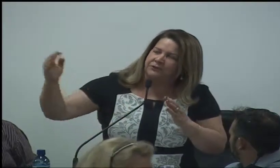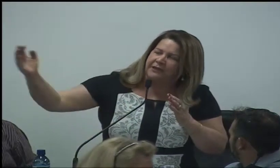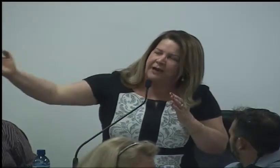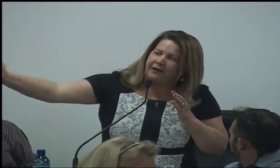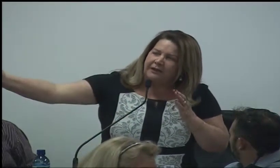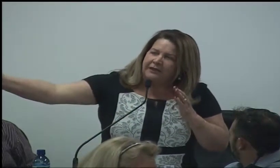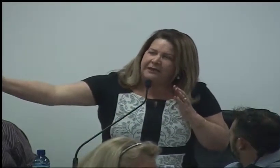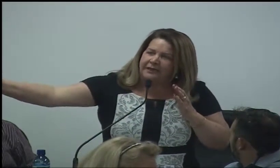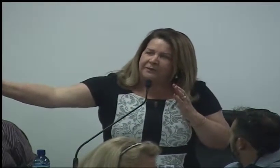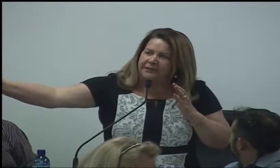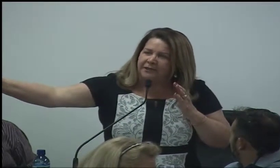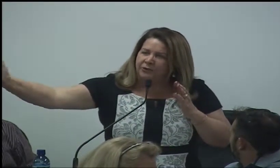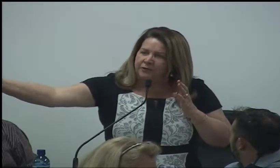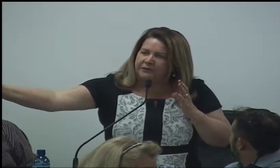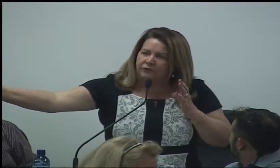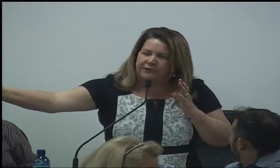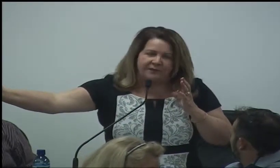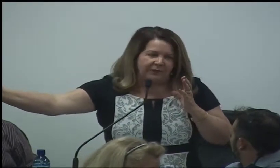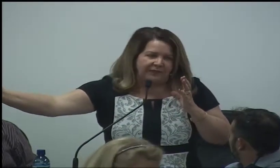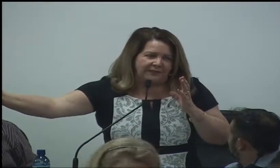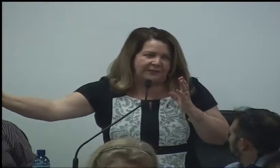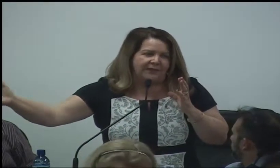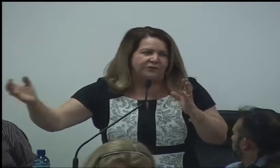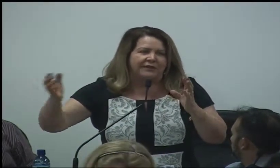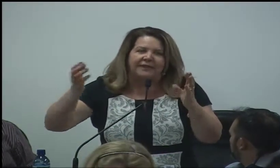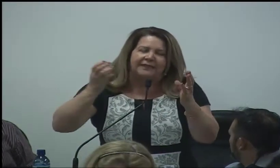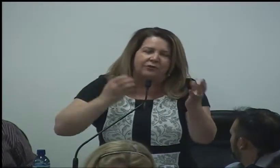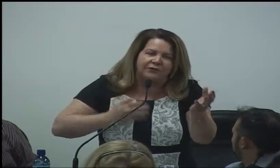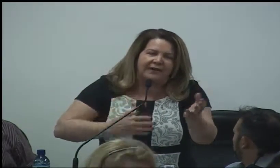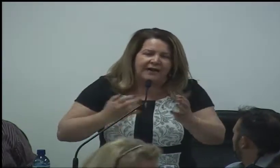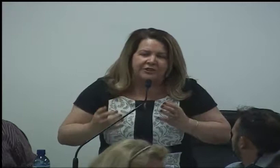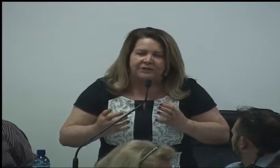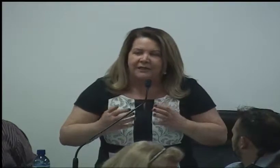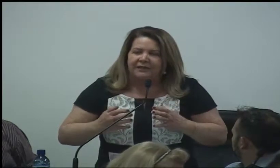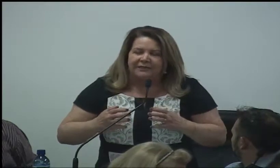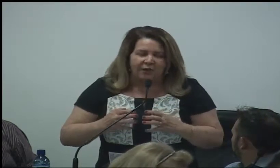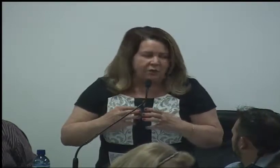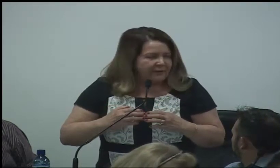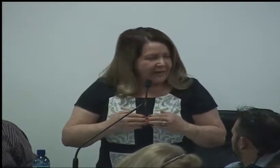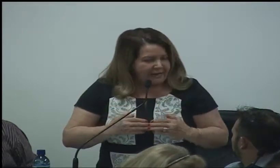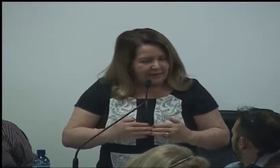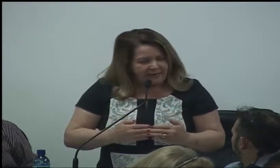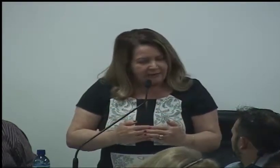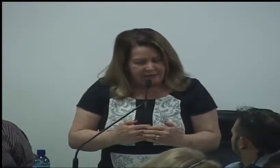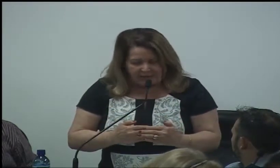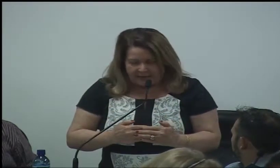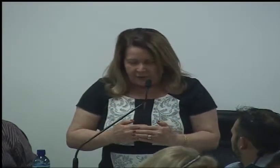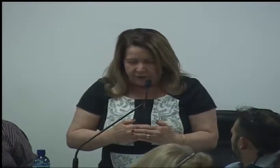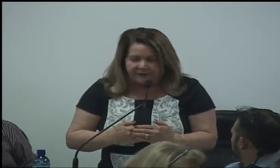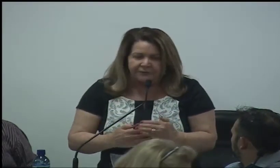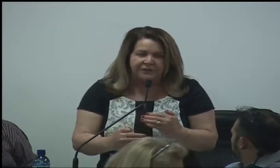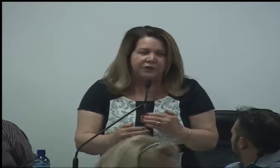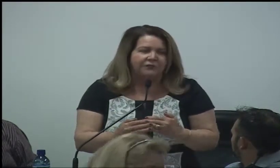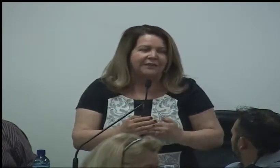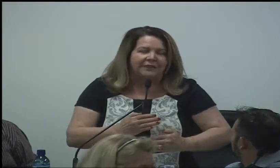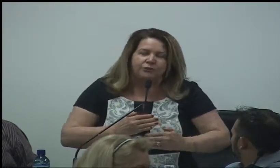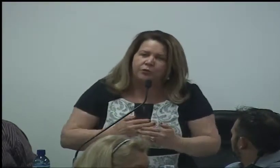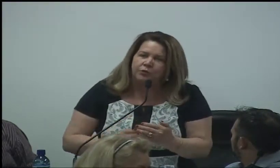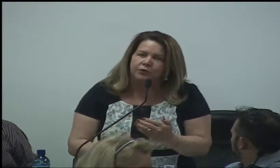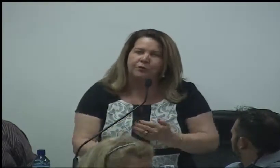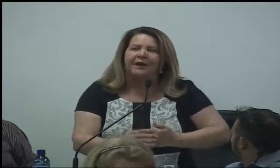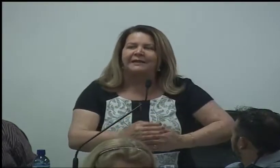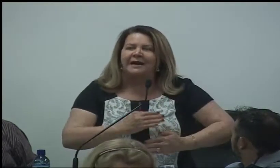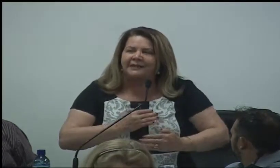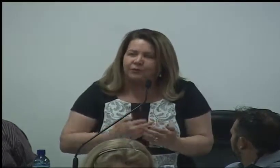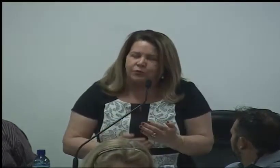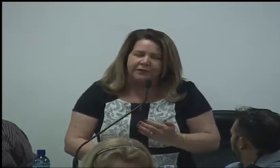adianta você ficar lamentando alguma coisa que aconteceu há 15 anos. Tem que ter novidade. Então, é o que nós estamos sentindo, é que está tudo